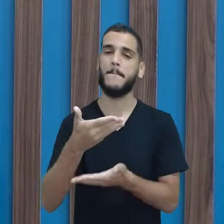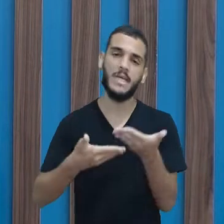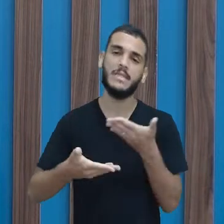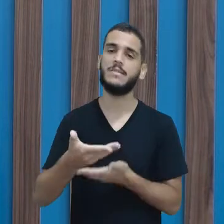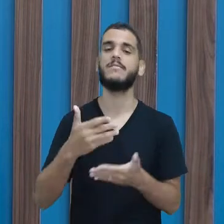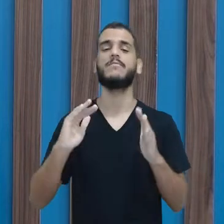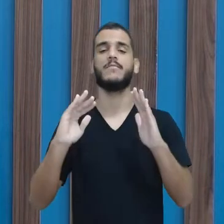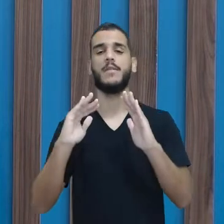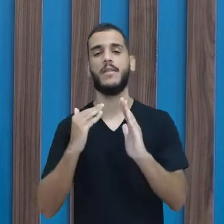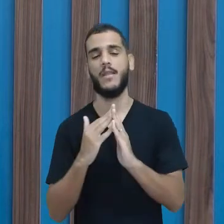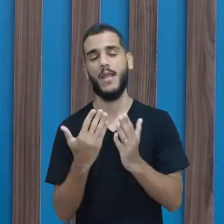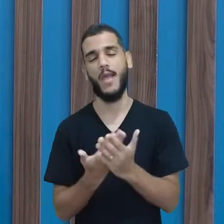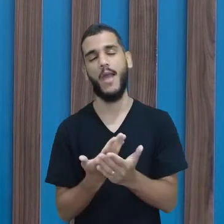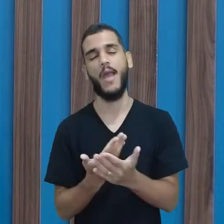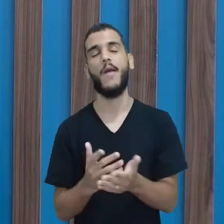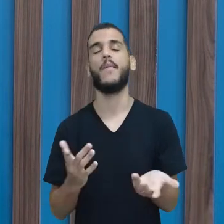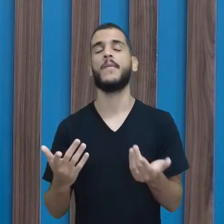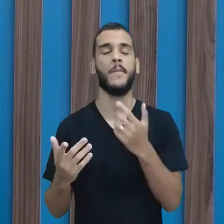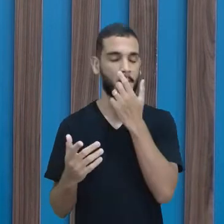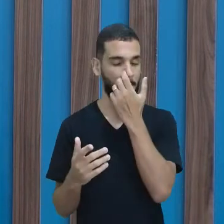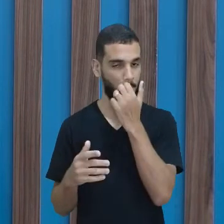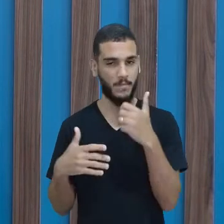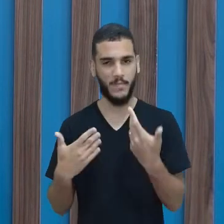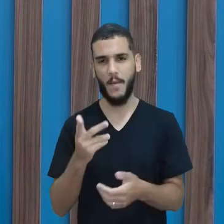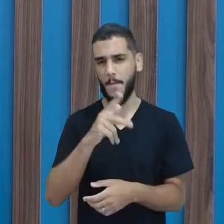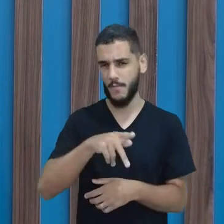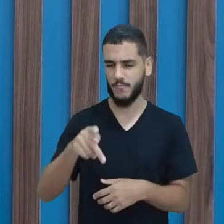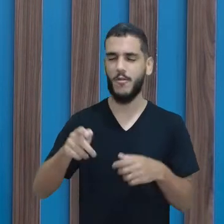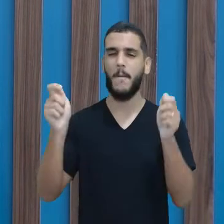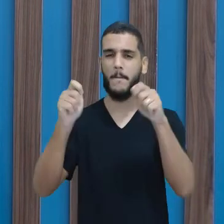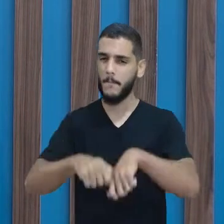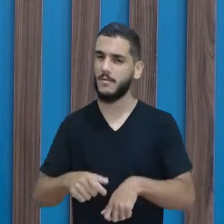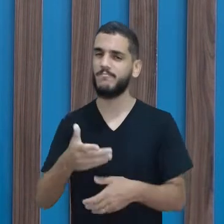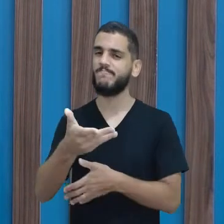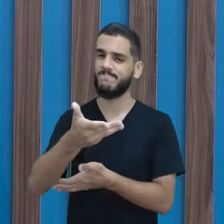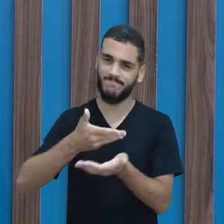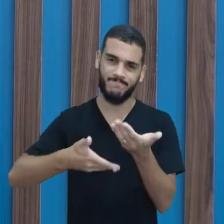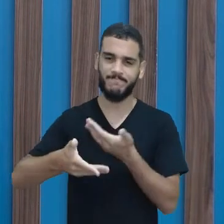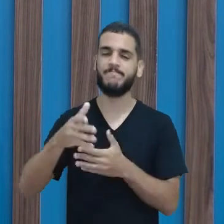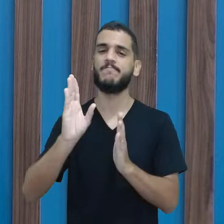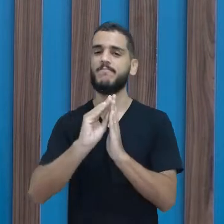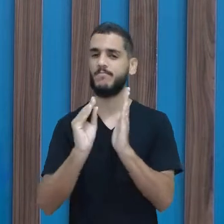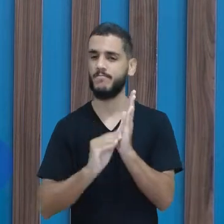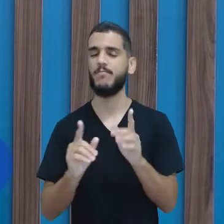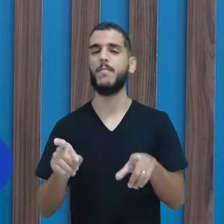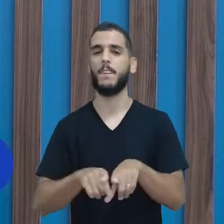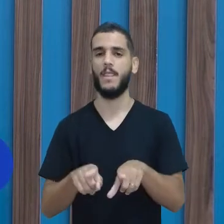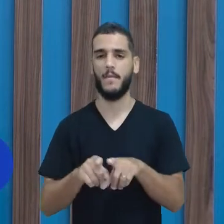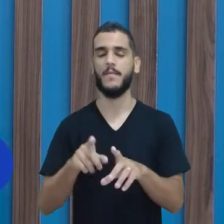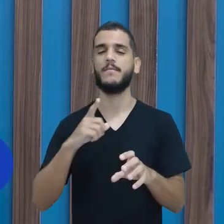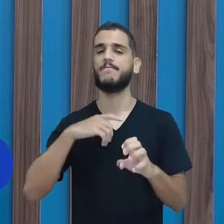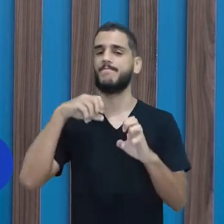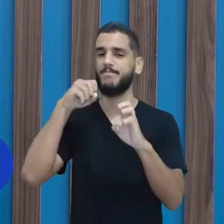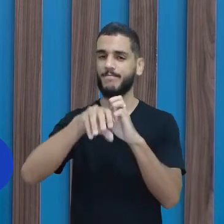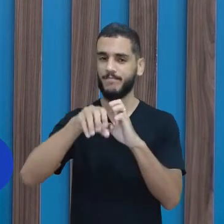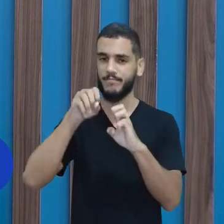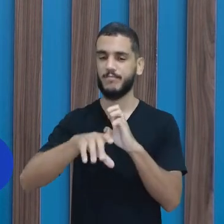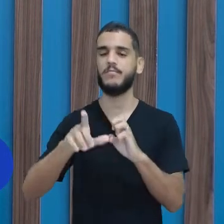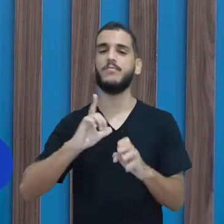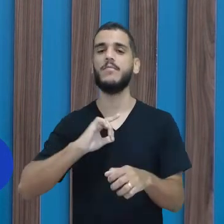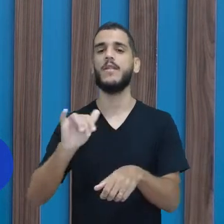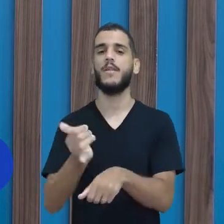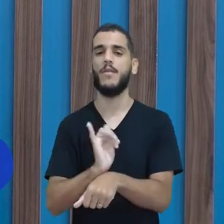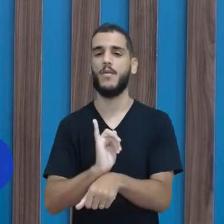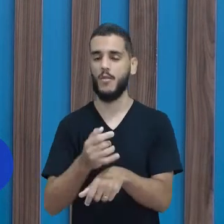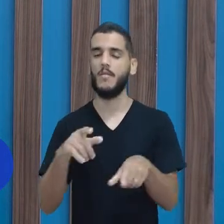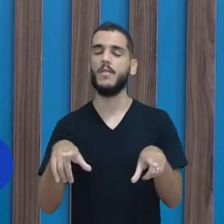aula. Professor, professora, não é diferente, também pode interagir com o nosso conteúdo. Por isso que a gente tem aqui Educa Recife, tem um canal no